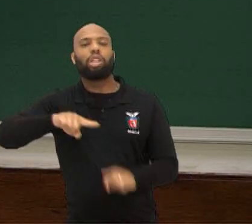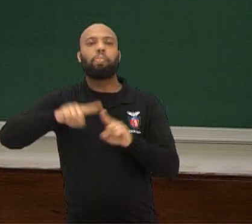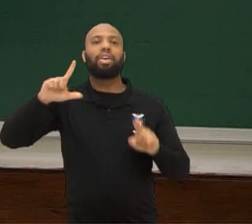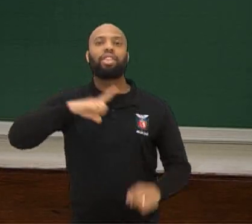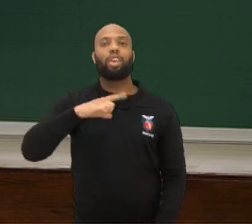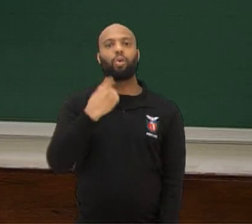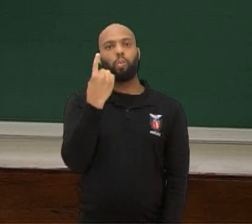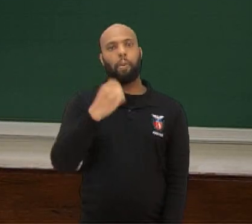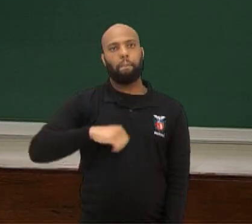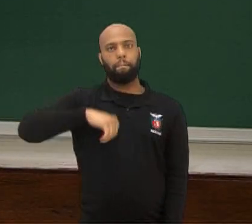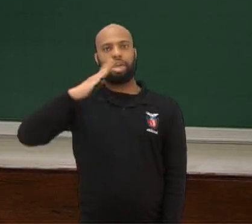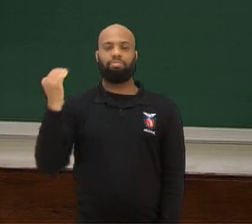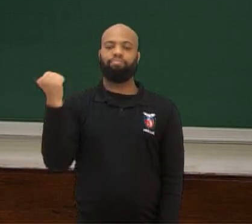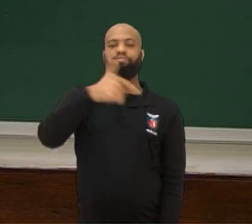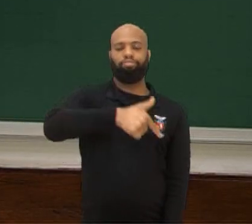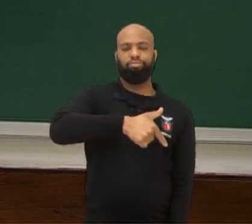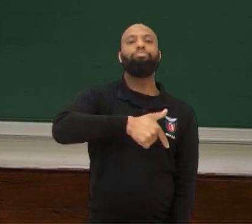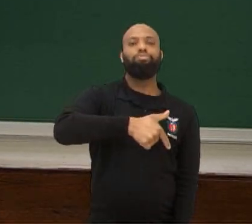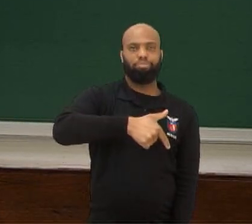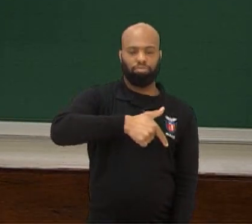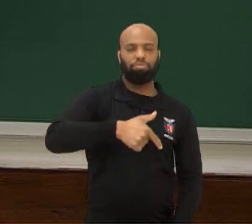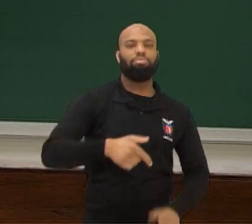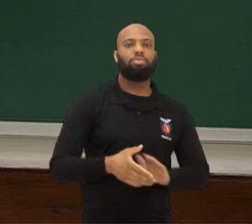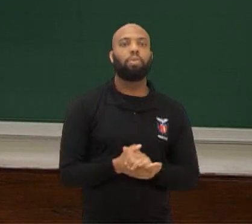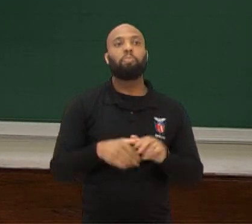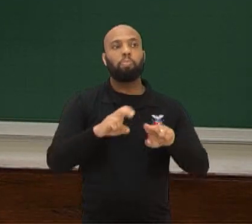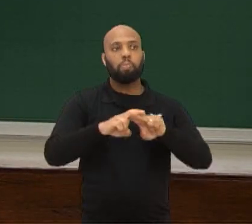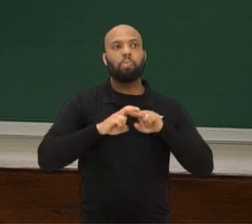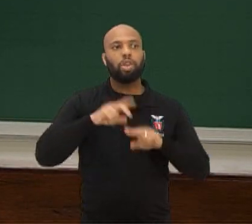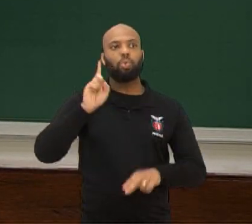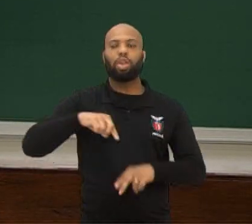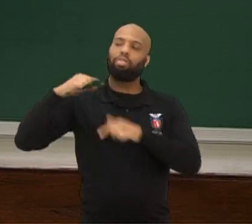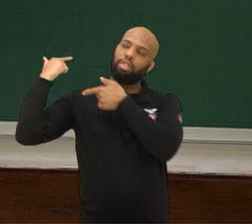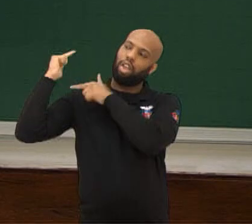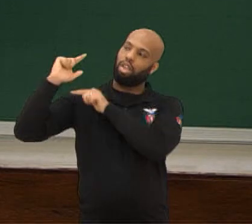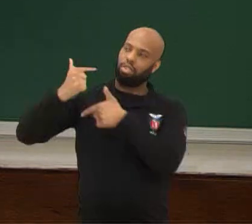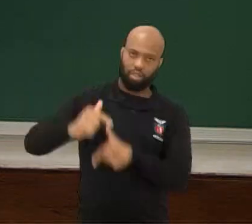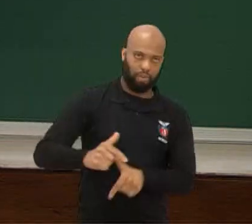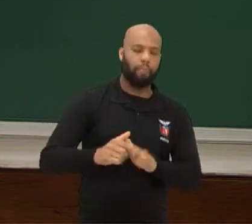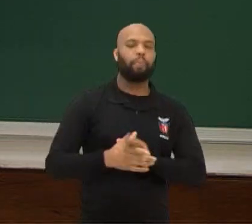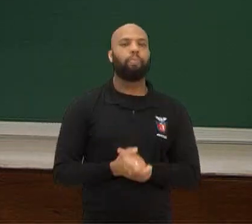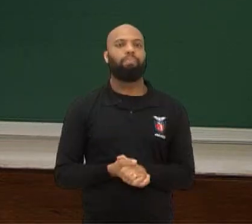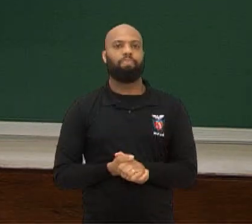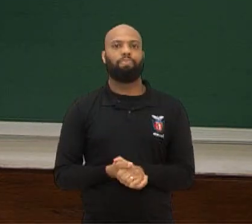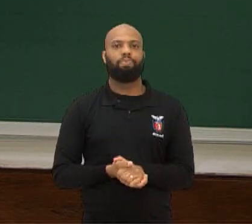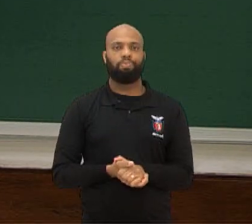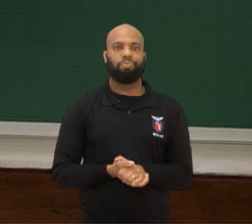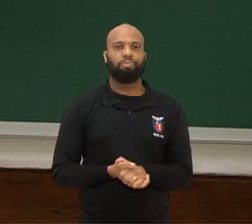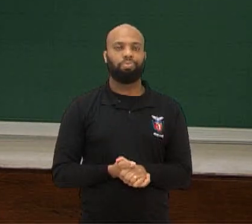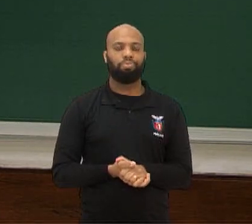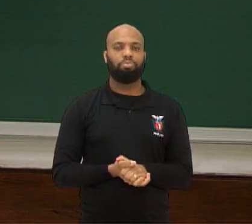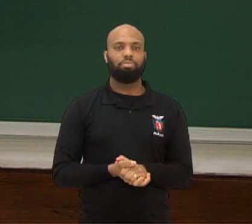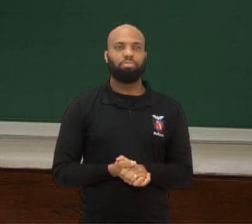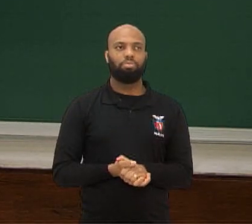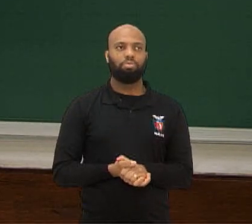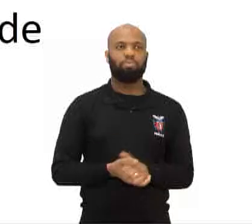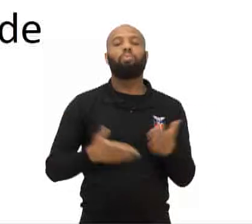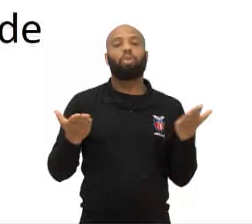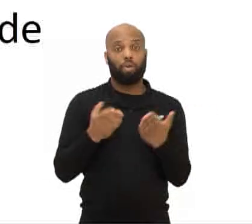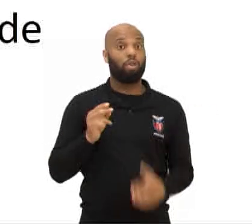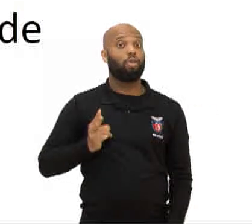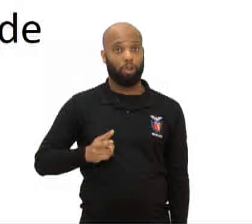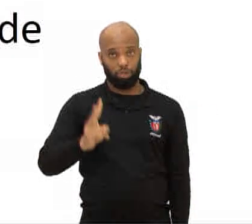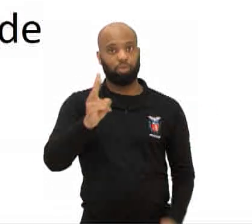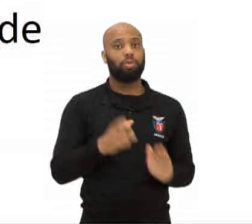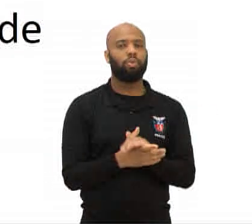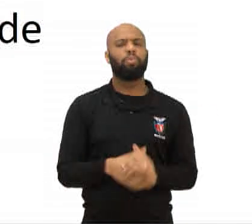ali em menor quantidade, mas vai ter uma que predomina, por isso são chamadas de tradicionais, ok? Então, continuando